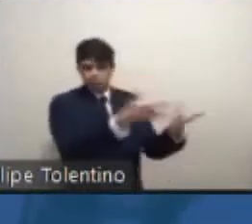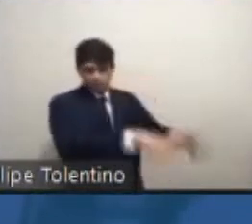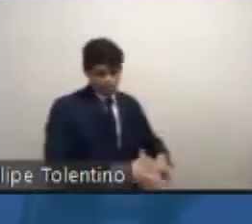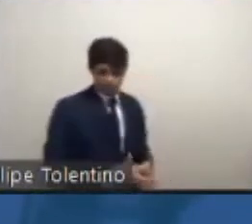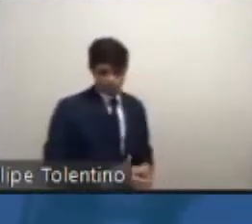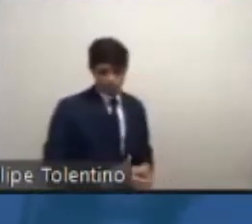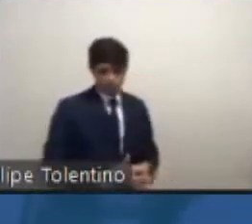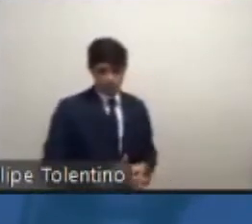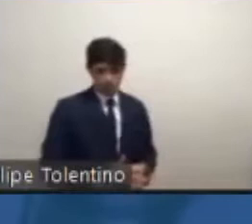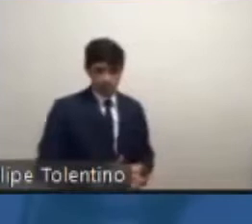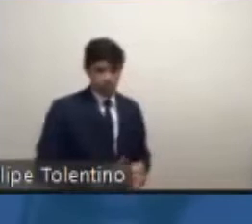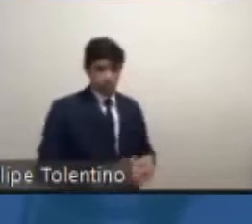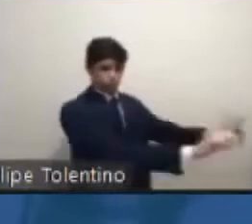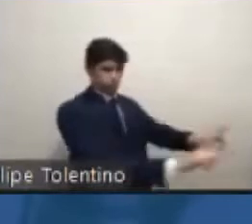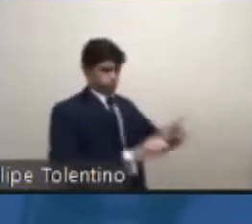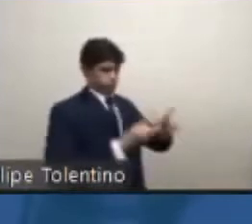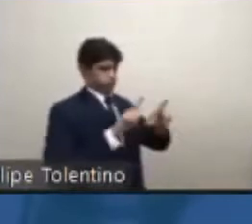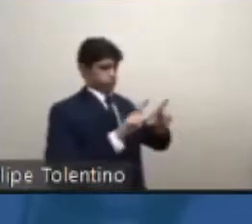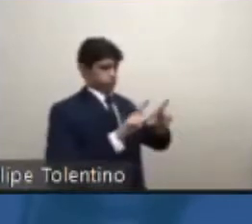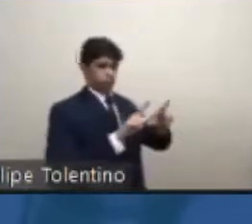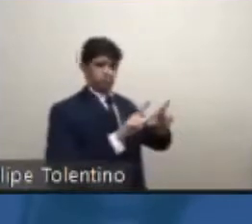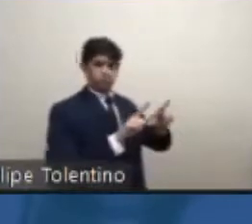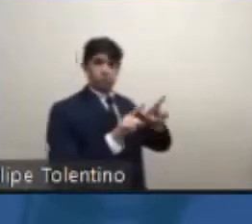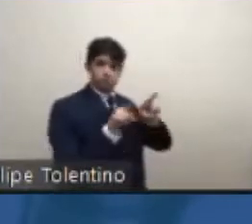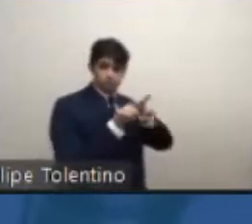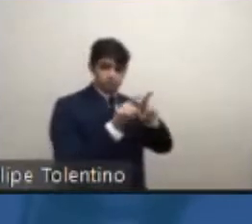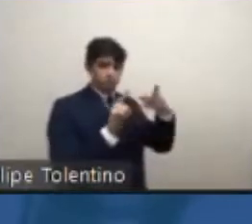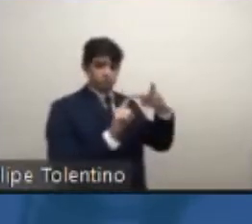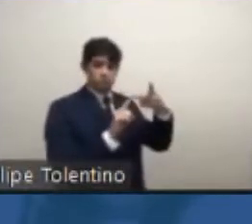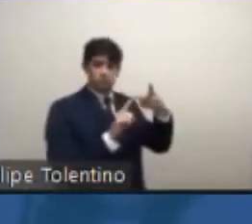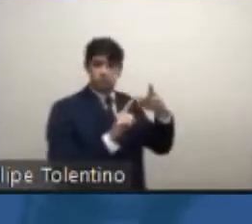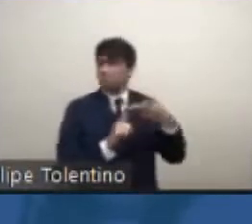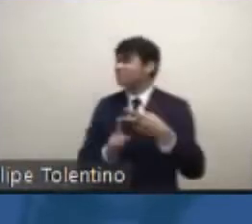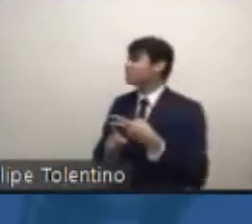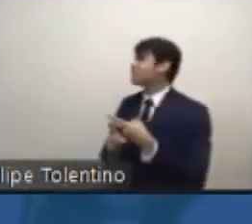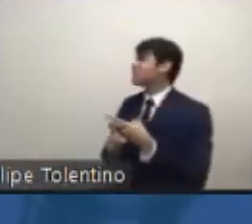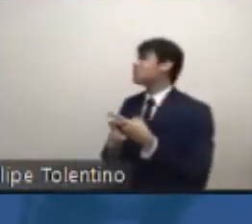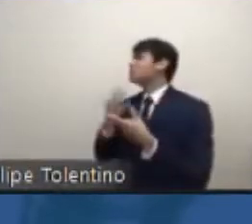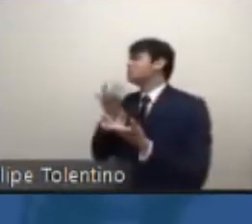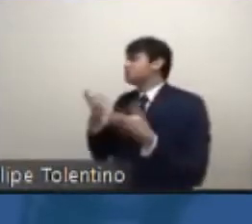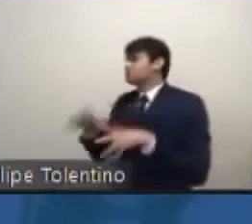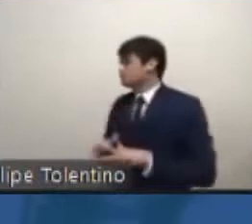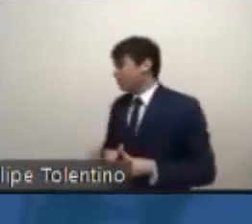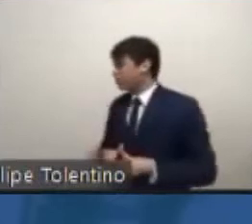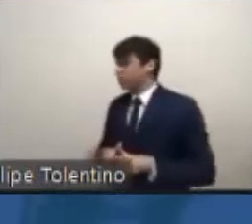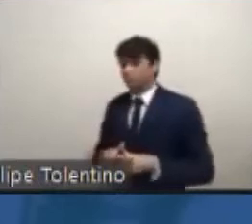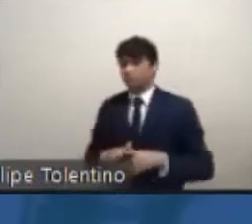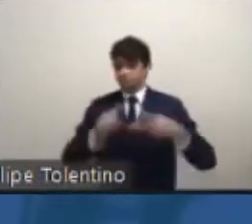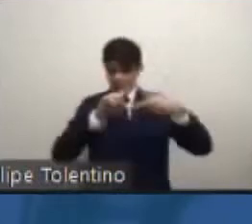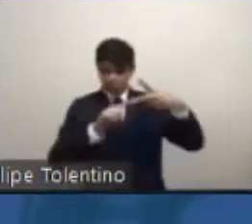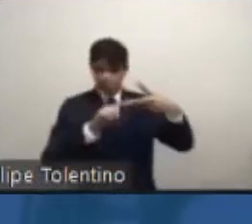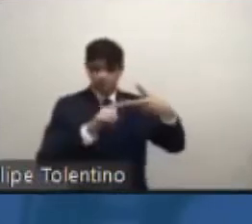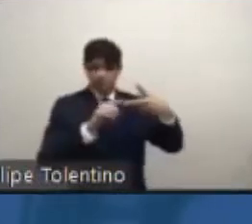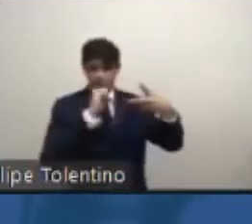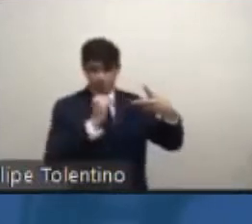uma diretiva antecipada ou até verbalmente diante de testemunhas. Se ele estiver seguindo esse caminho de transfundir,